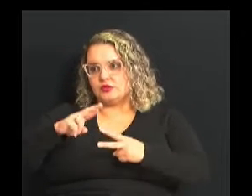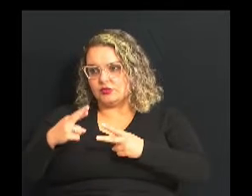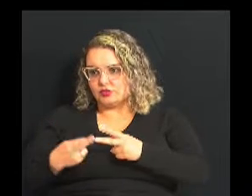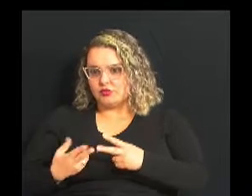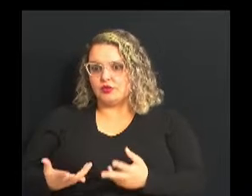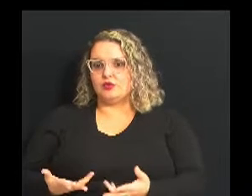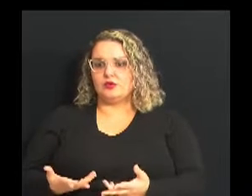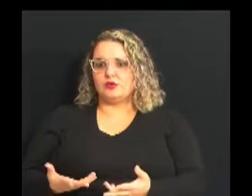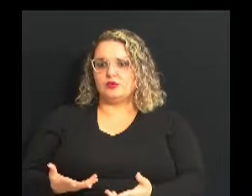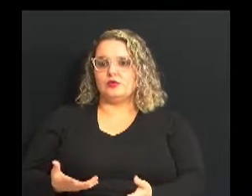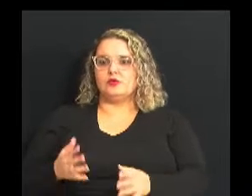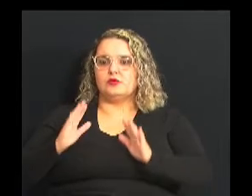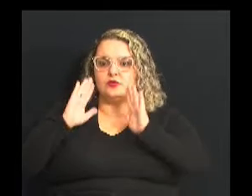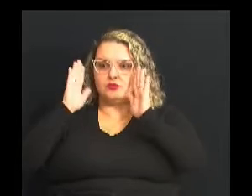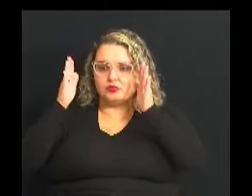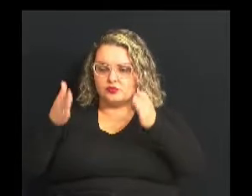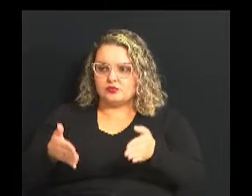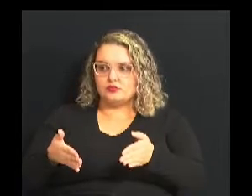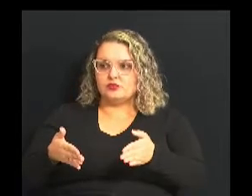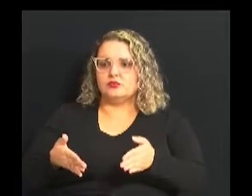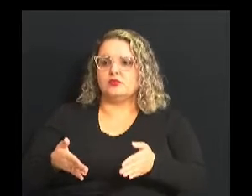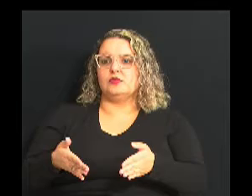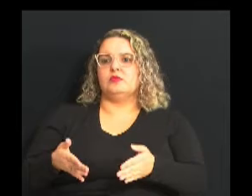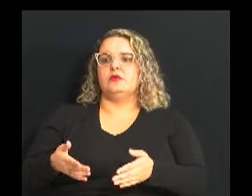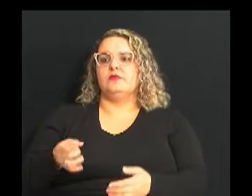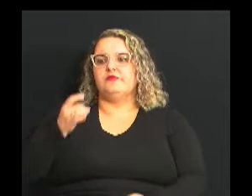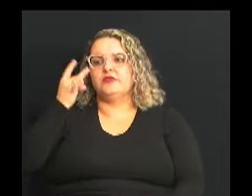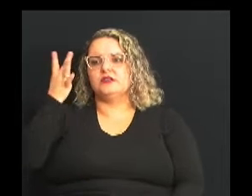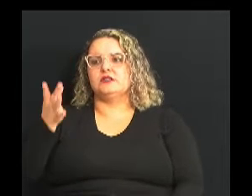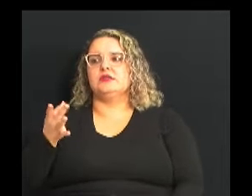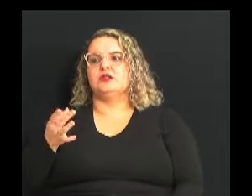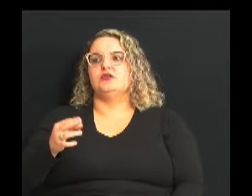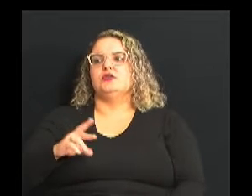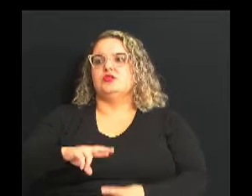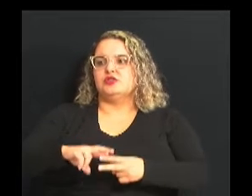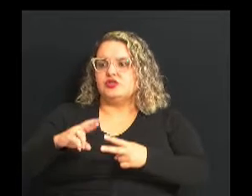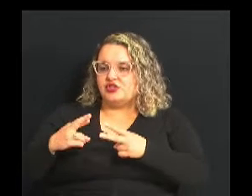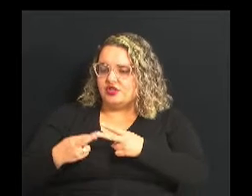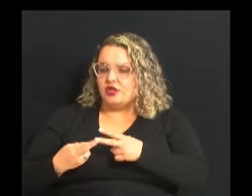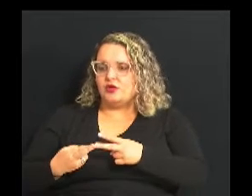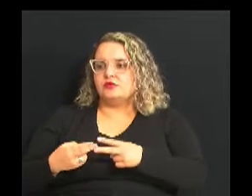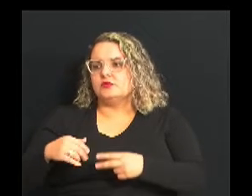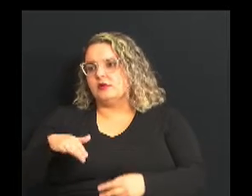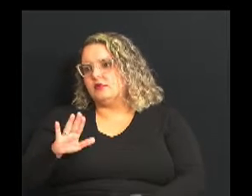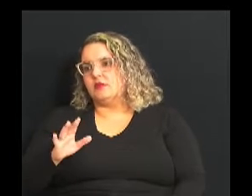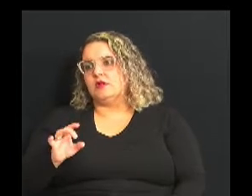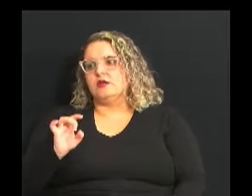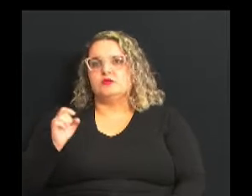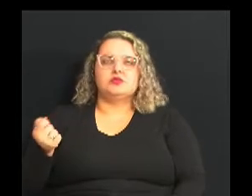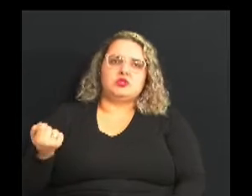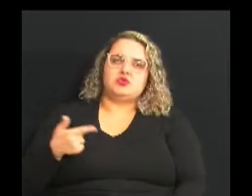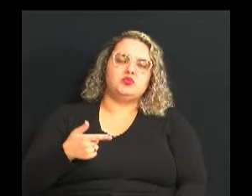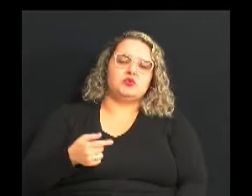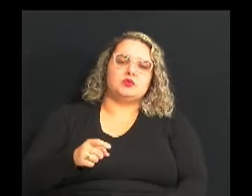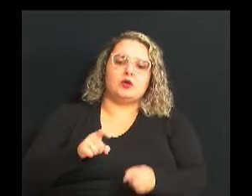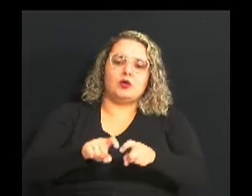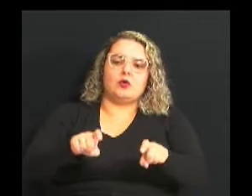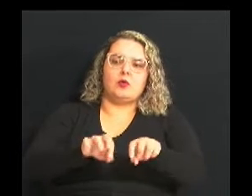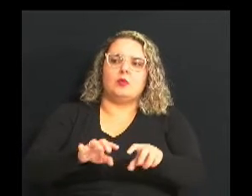bastante a facilitadora de recursos, e TI é muito mais do que apenas consertar computadores,